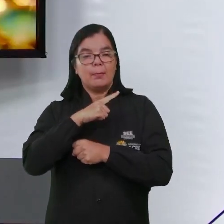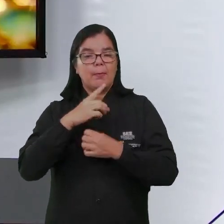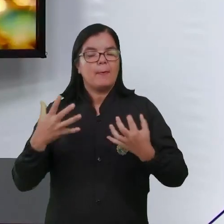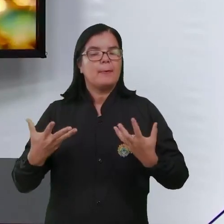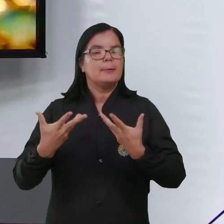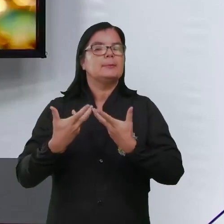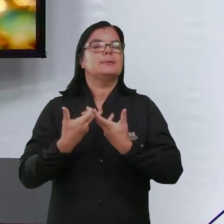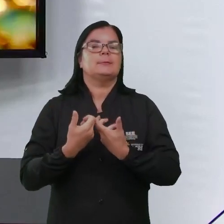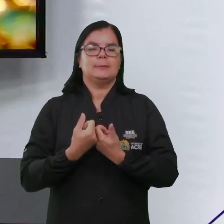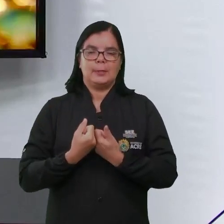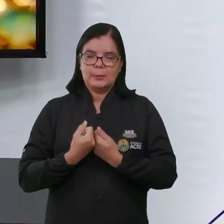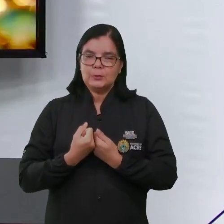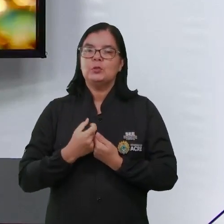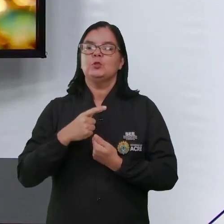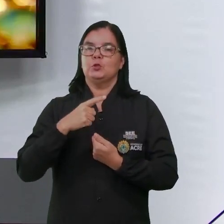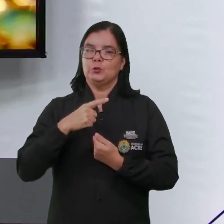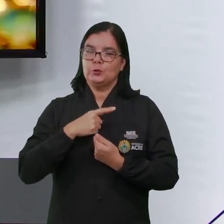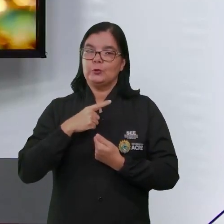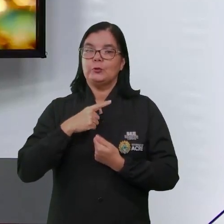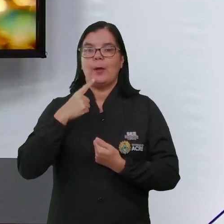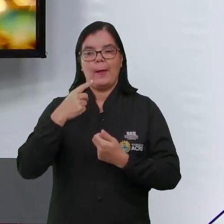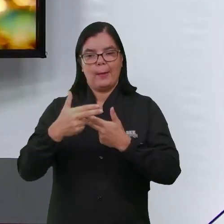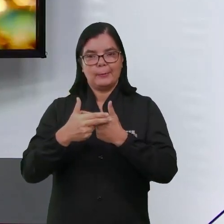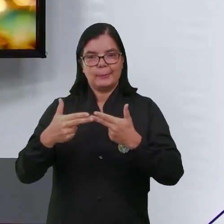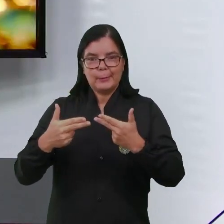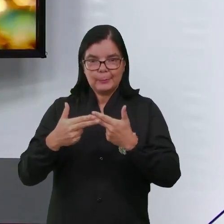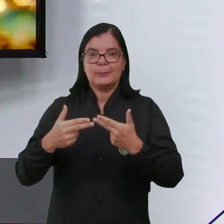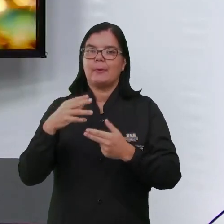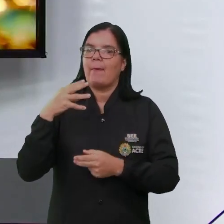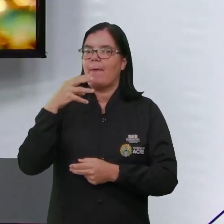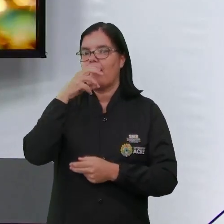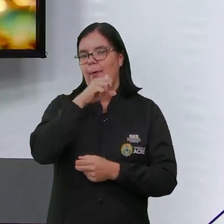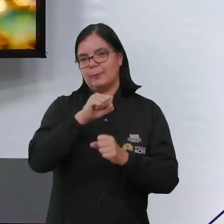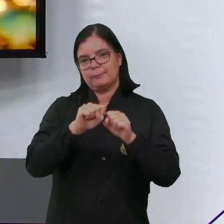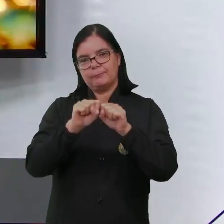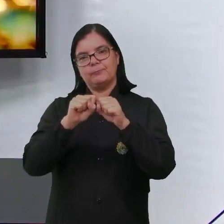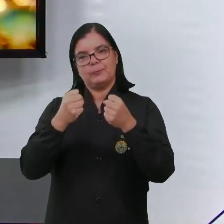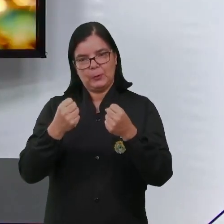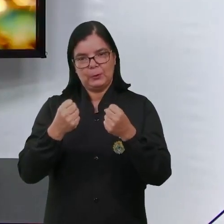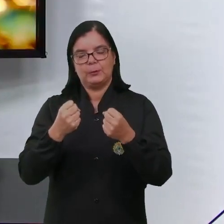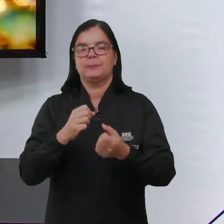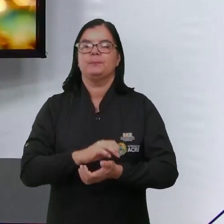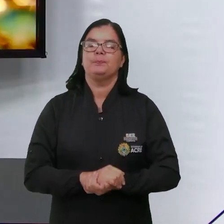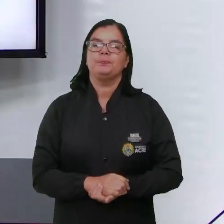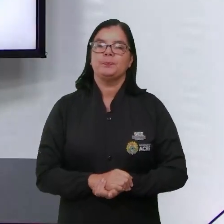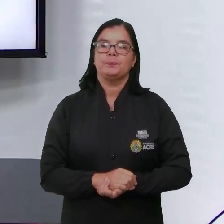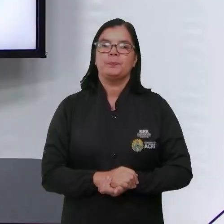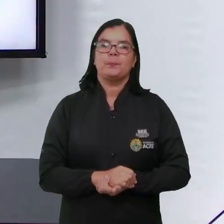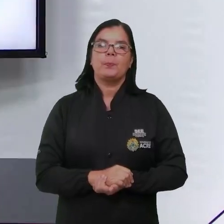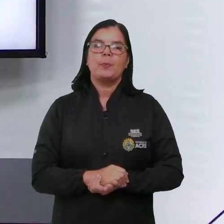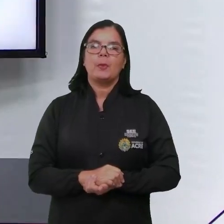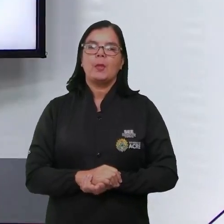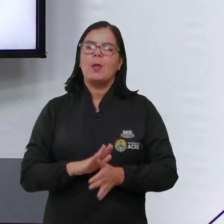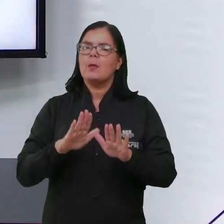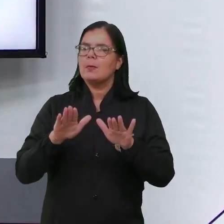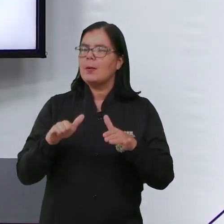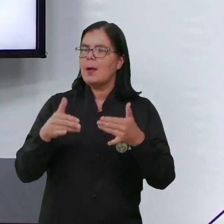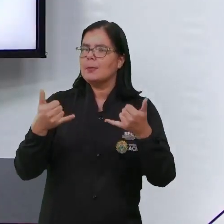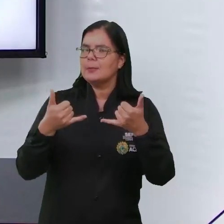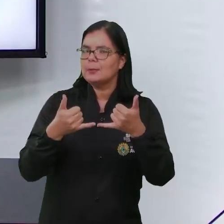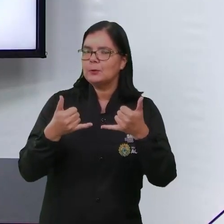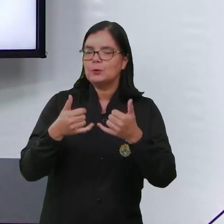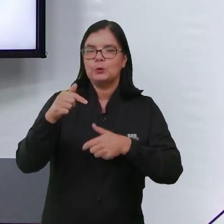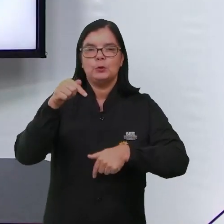capacidade, sem essa maleabilidade, e aí os seus produtos rapidamente elas se partem, tá, gente? E aqui, ó,